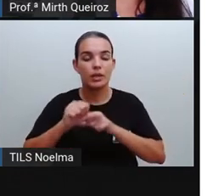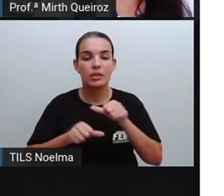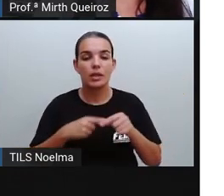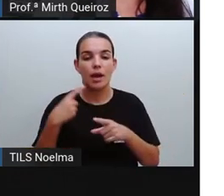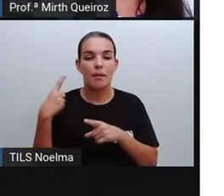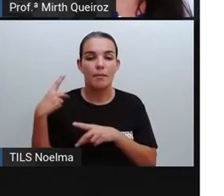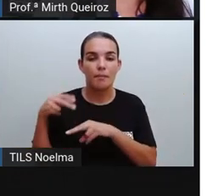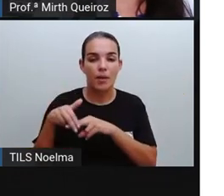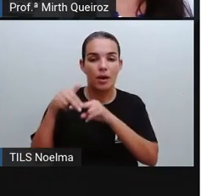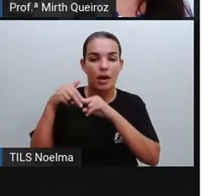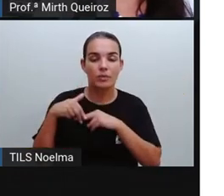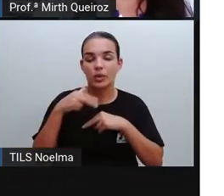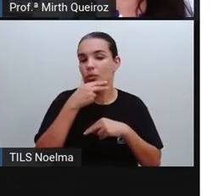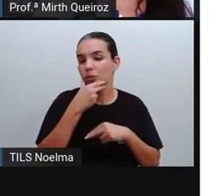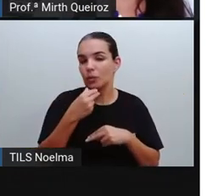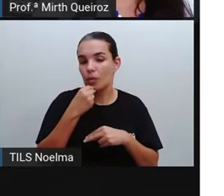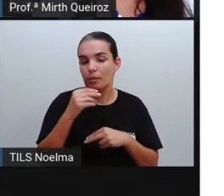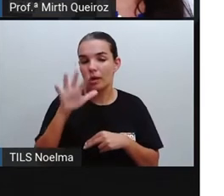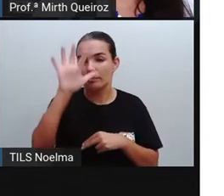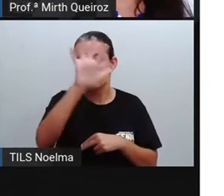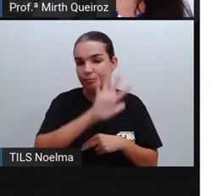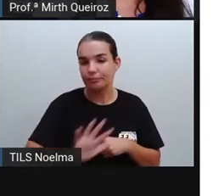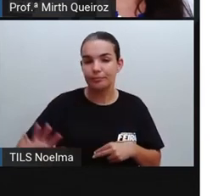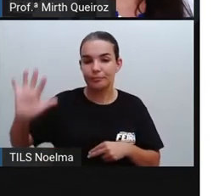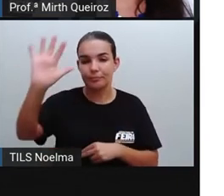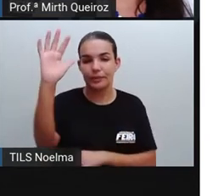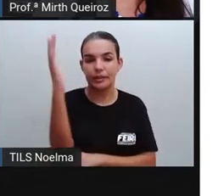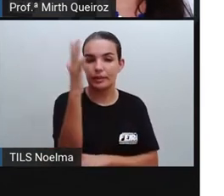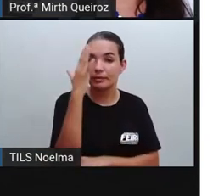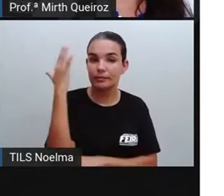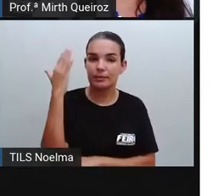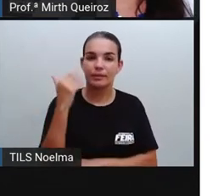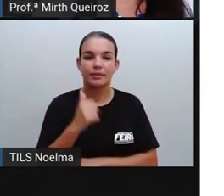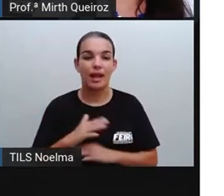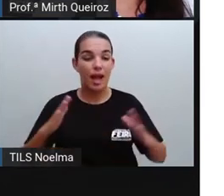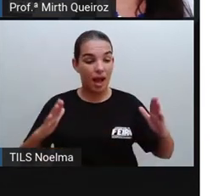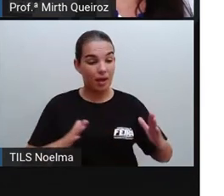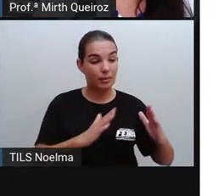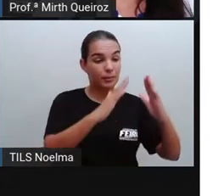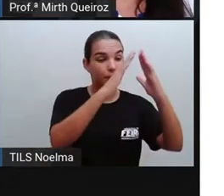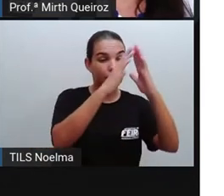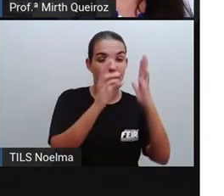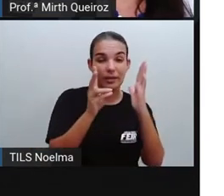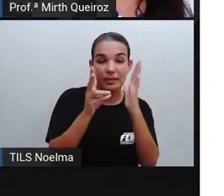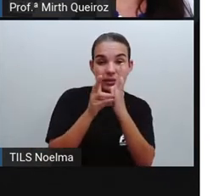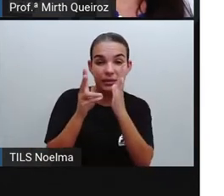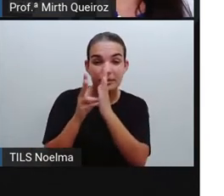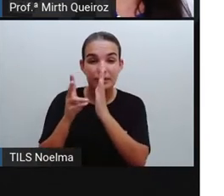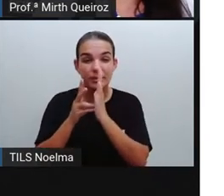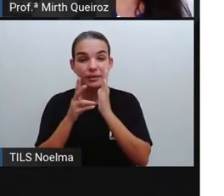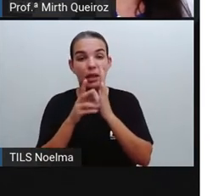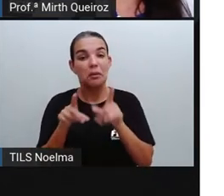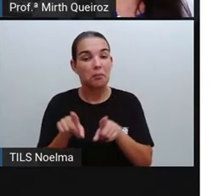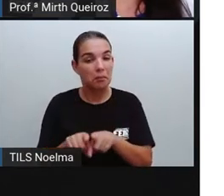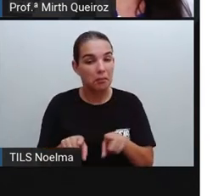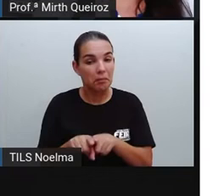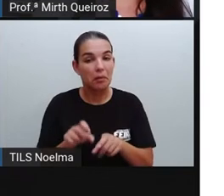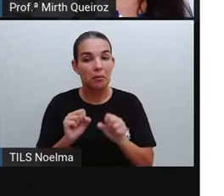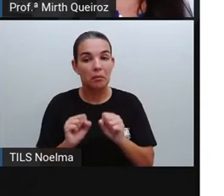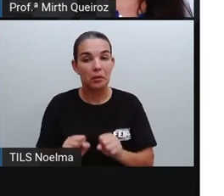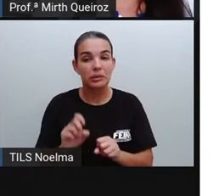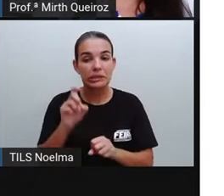ações aí do homem sobre a natureza. As aldeias indígenas são uma forma fácil para perceber em que consiste a